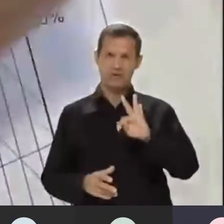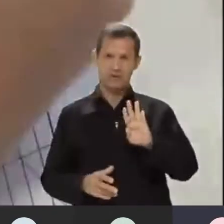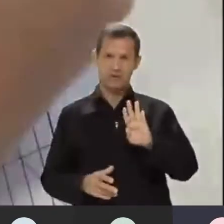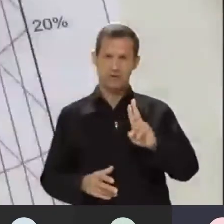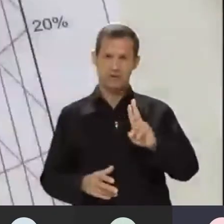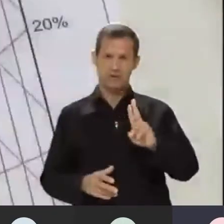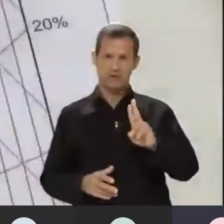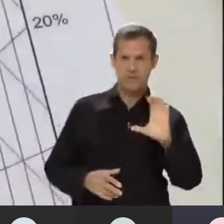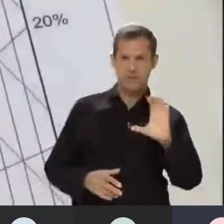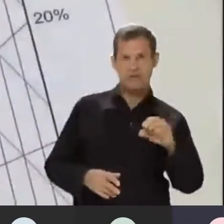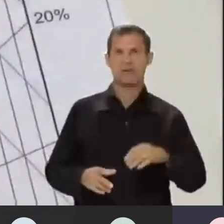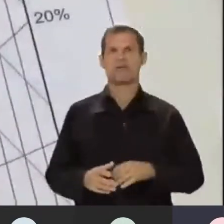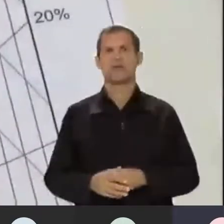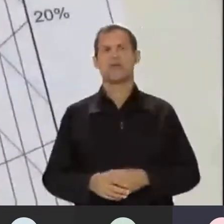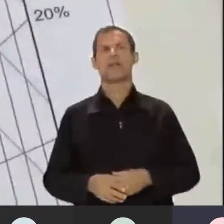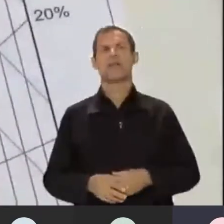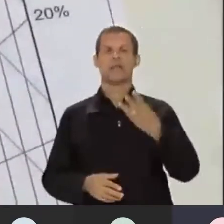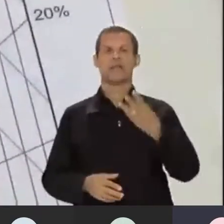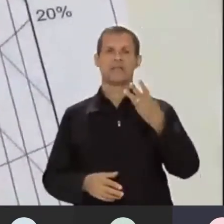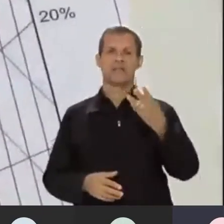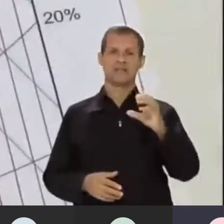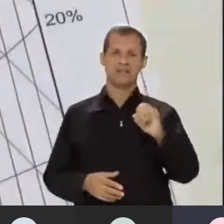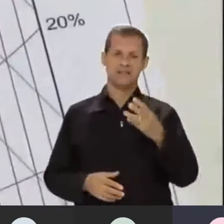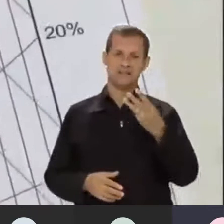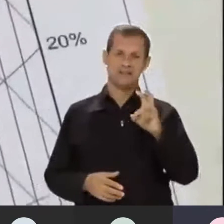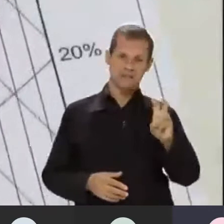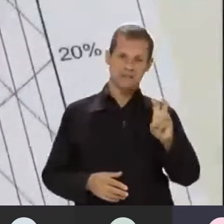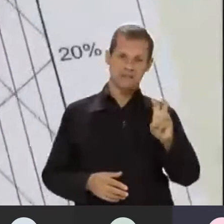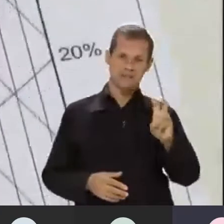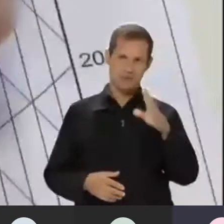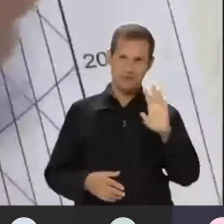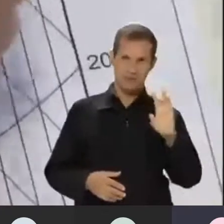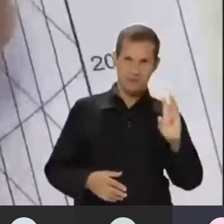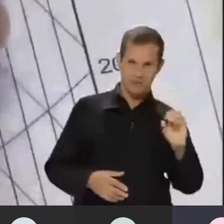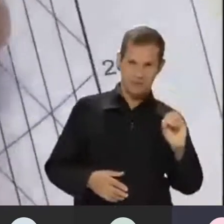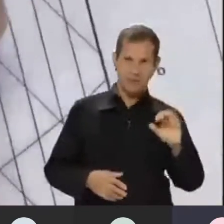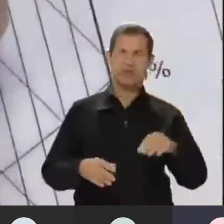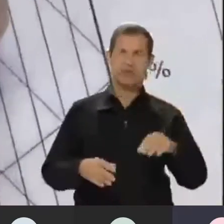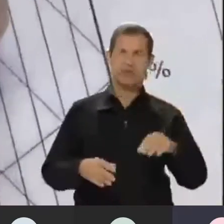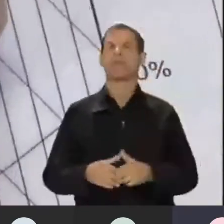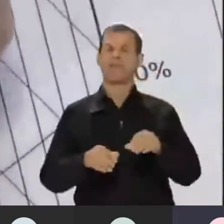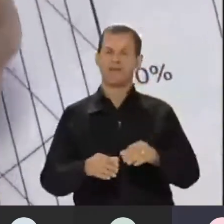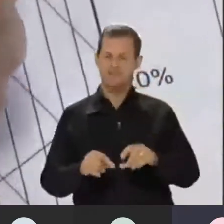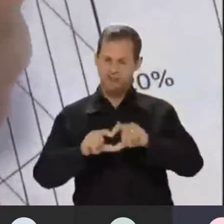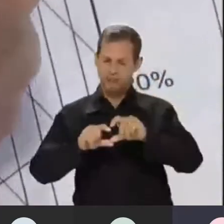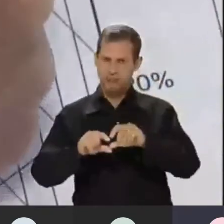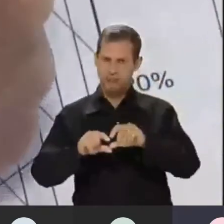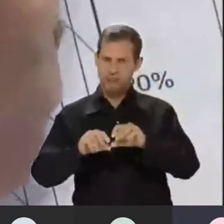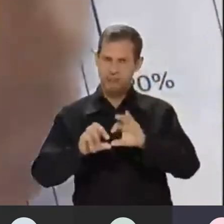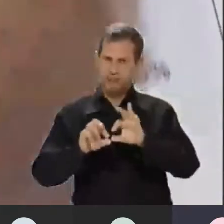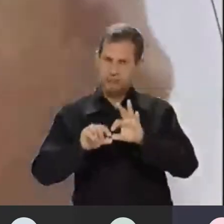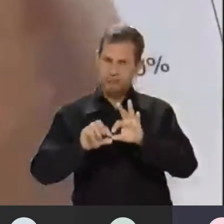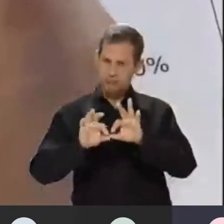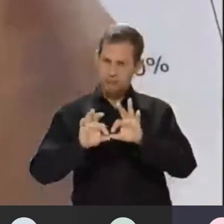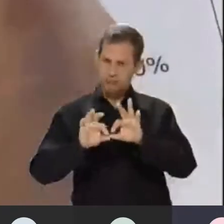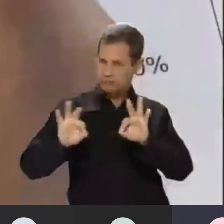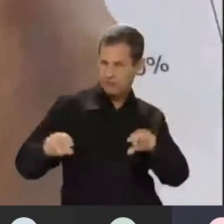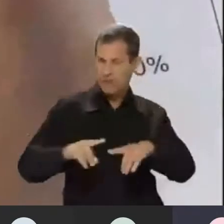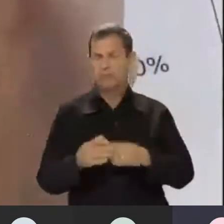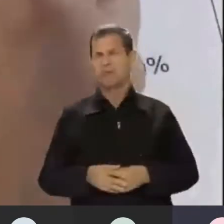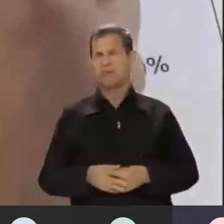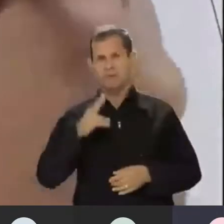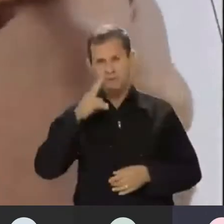de 40, que é aqui, 30, 35, 40. Então, eu vou pegar essa minha reta, vou deixar ela um